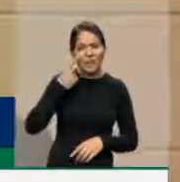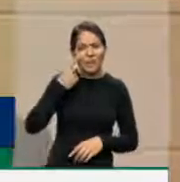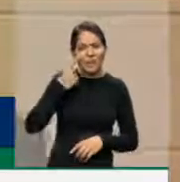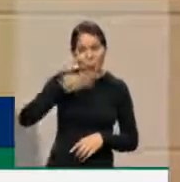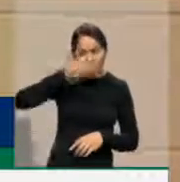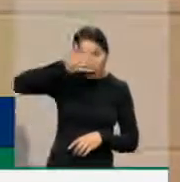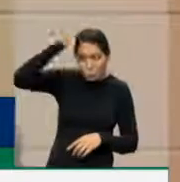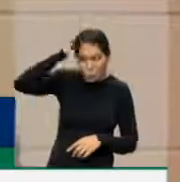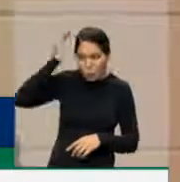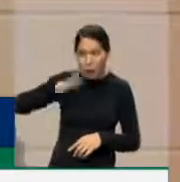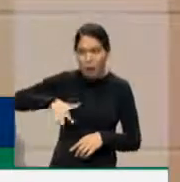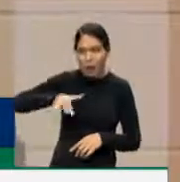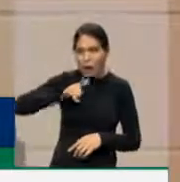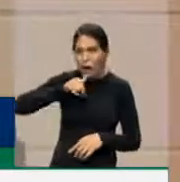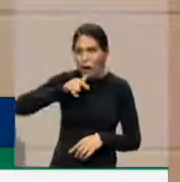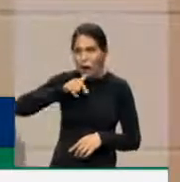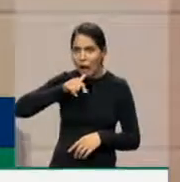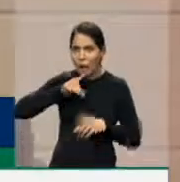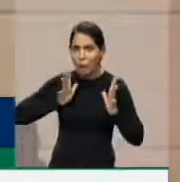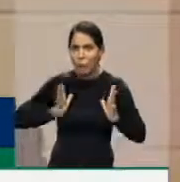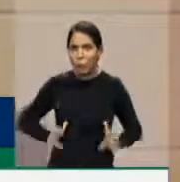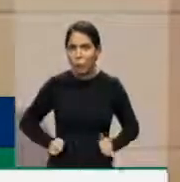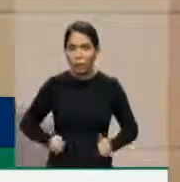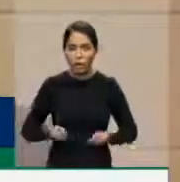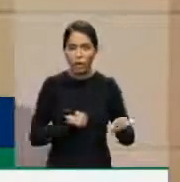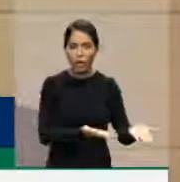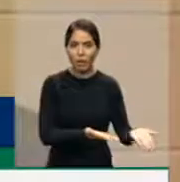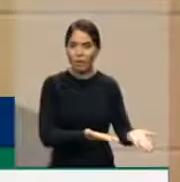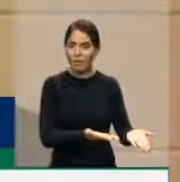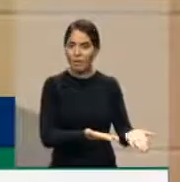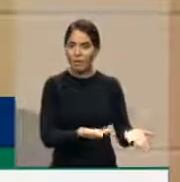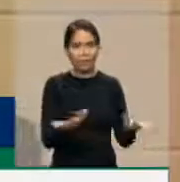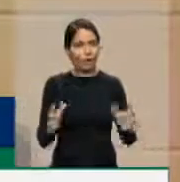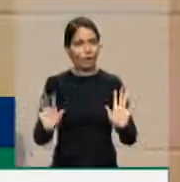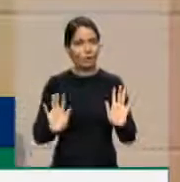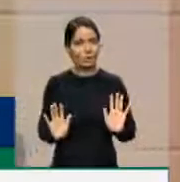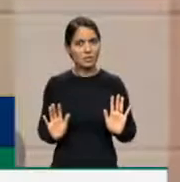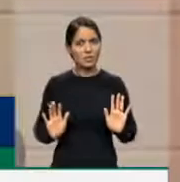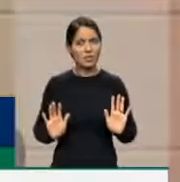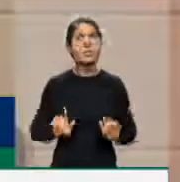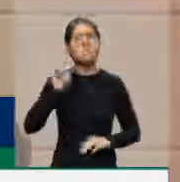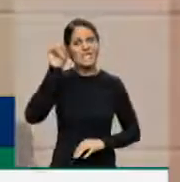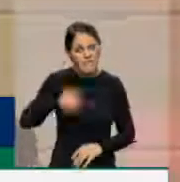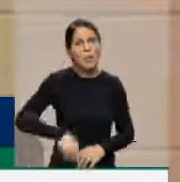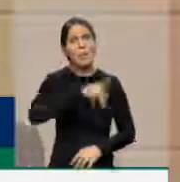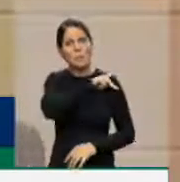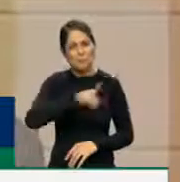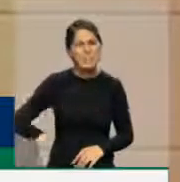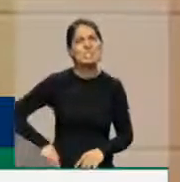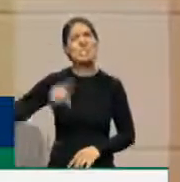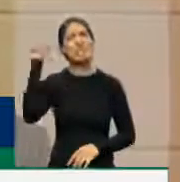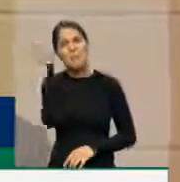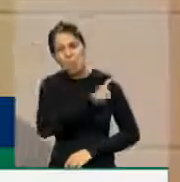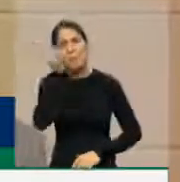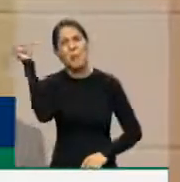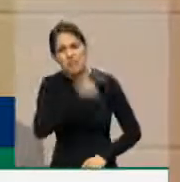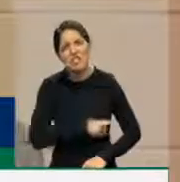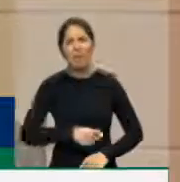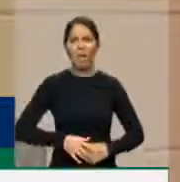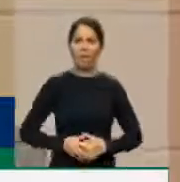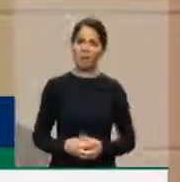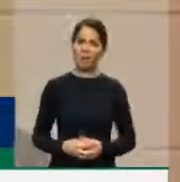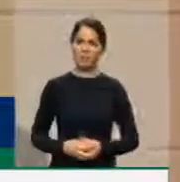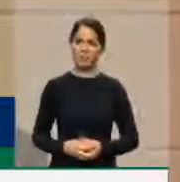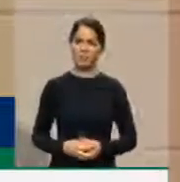para indígenas. É um presidente mentiroso. Disse que não faltaram nos hospitais meios para